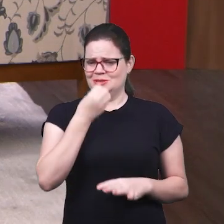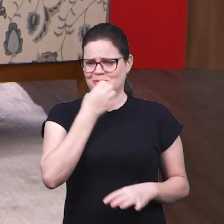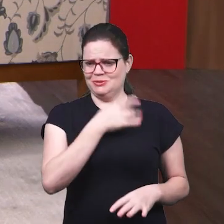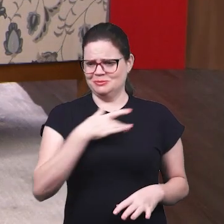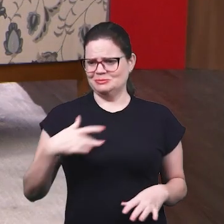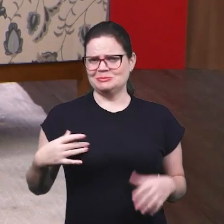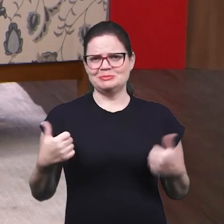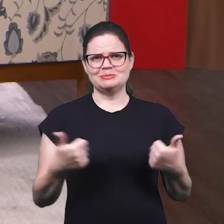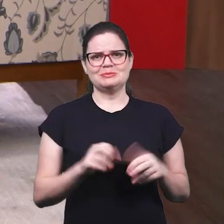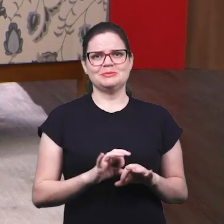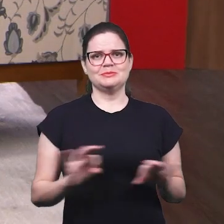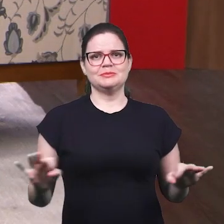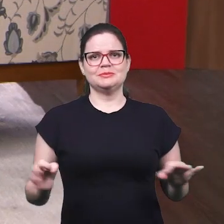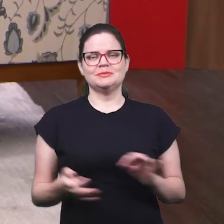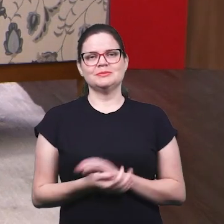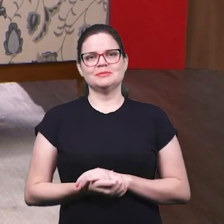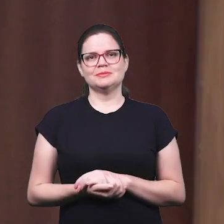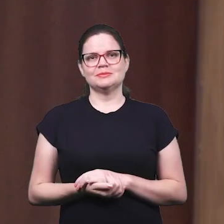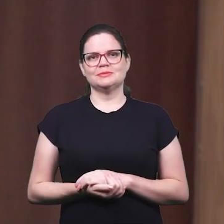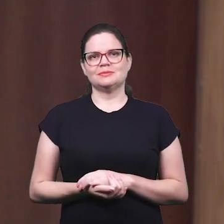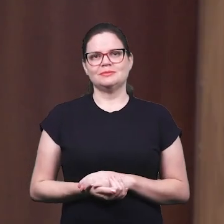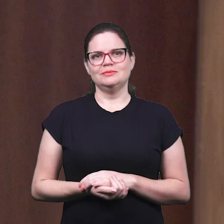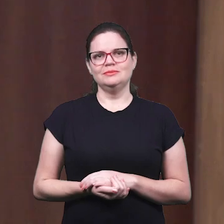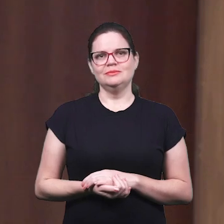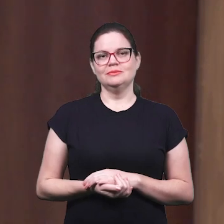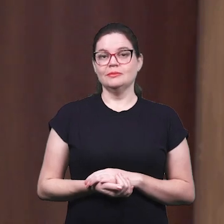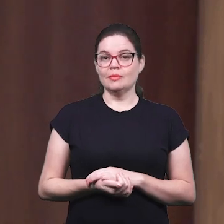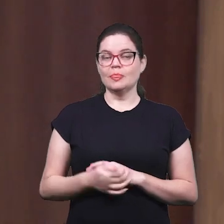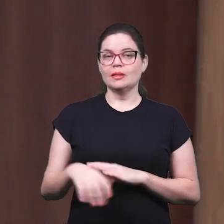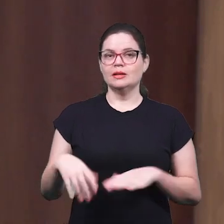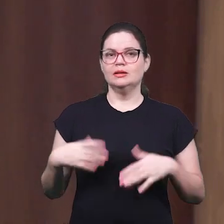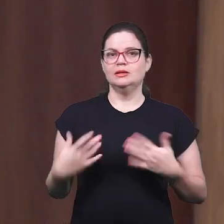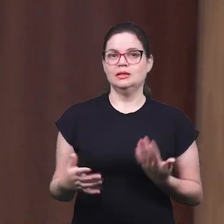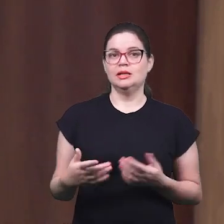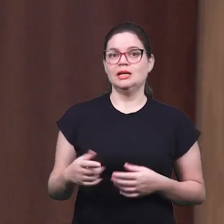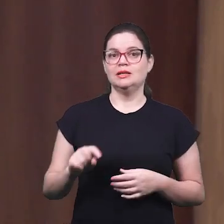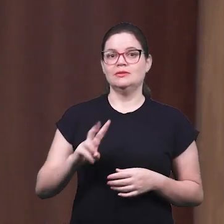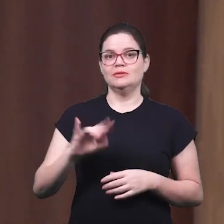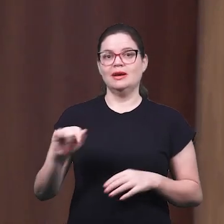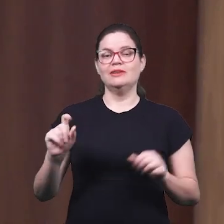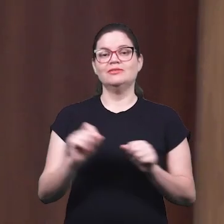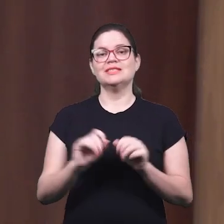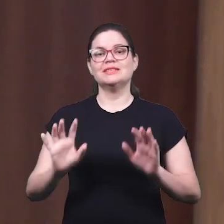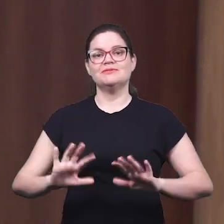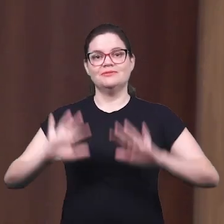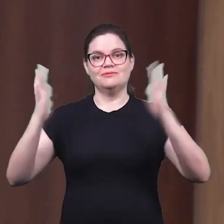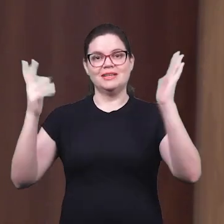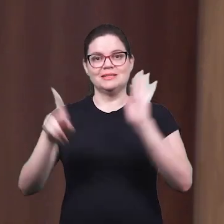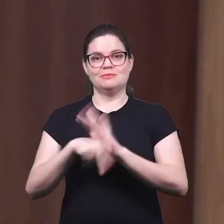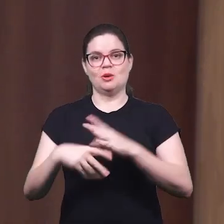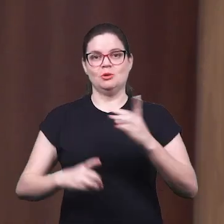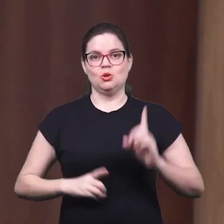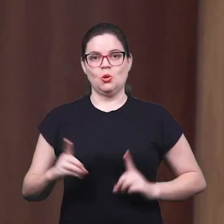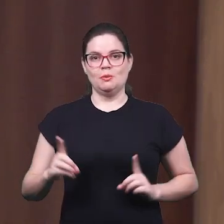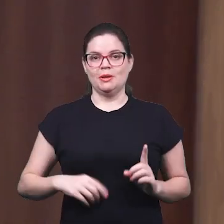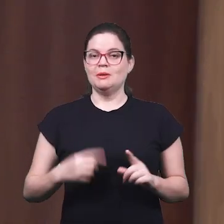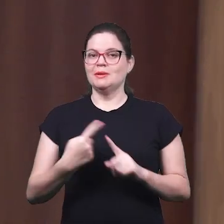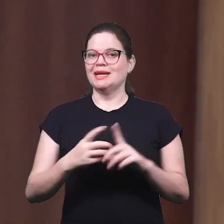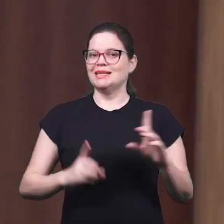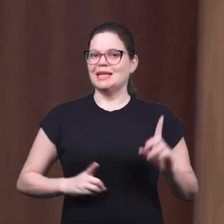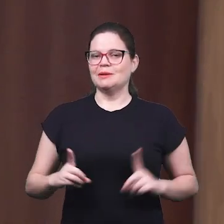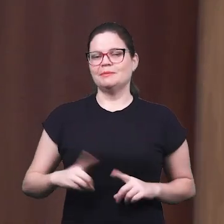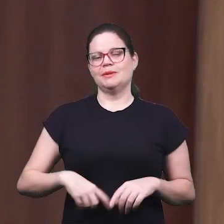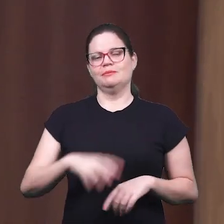né? 94. Eles vão fazer uma festa dos primos, porque tem primo na Bahia, tem